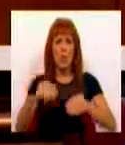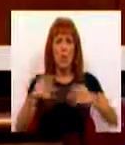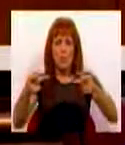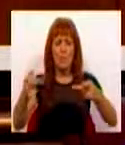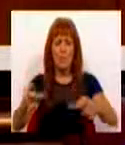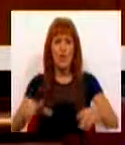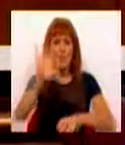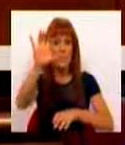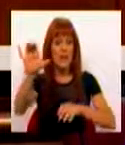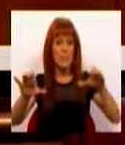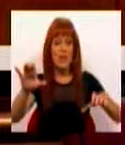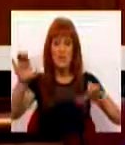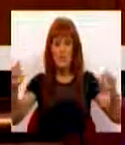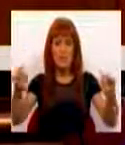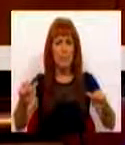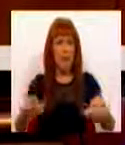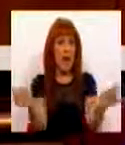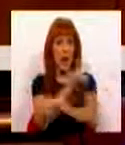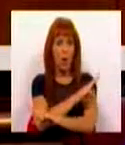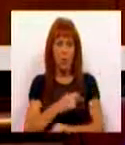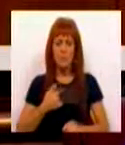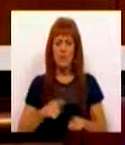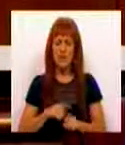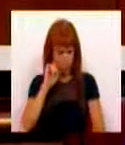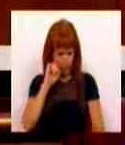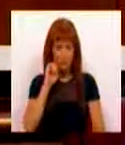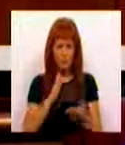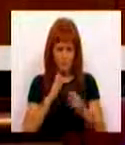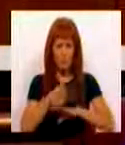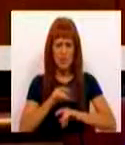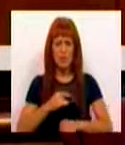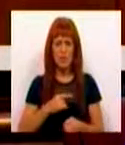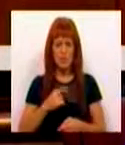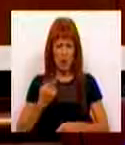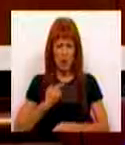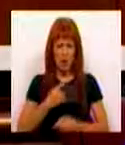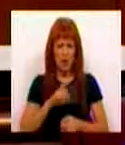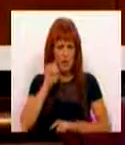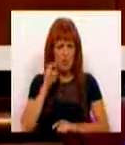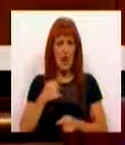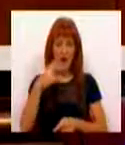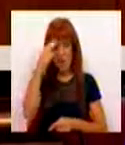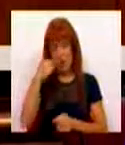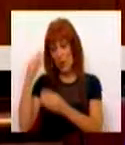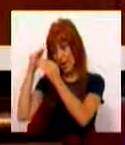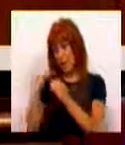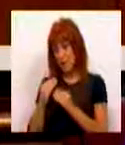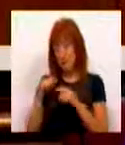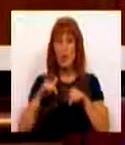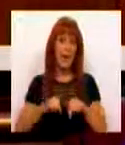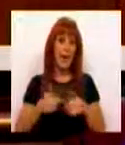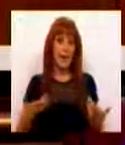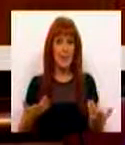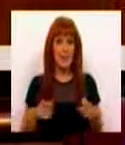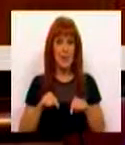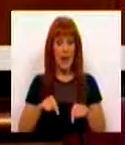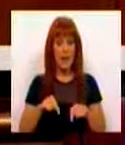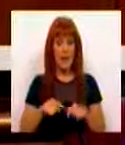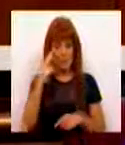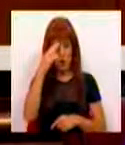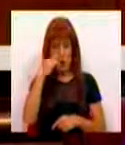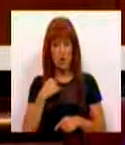eleição, país após país. Não, temos de resistir, temos o dever de resistir, é isso que a história nos ensina e é isso e é